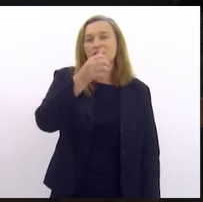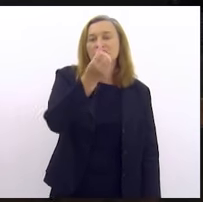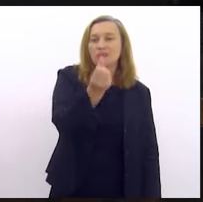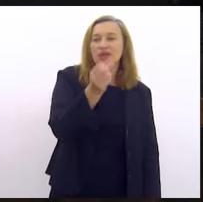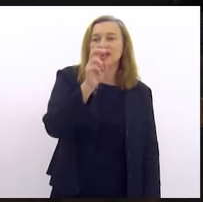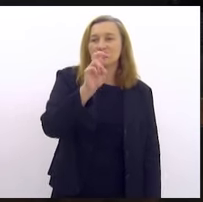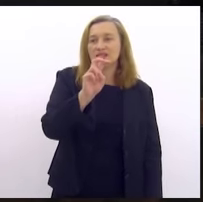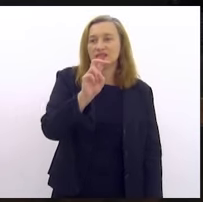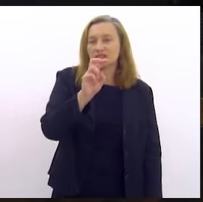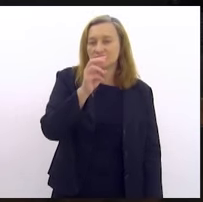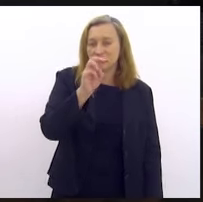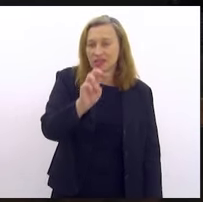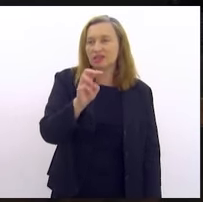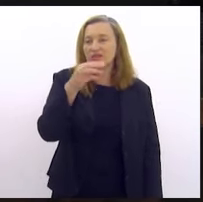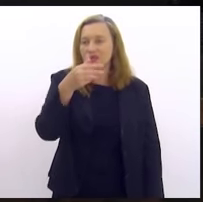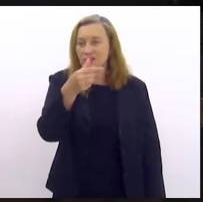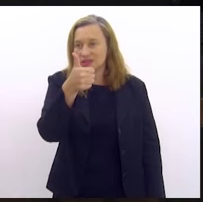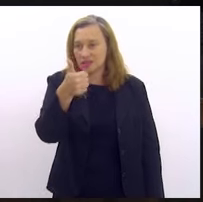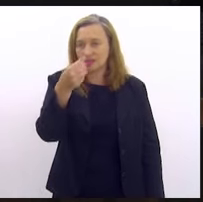6513/22,